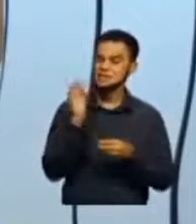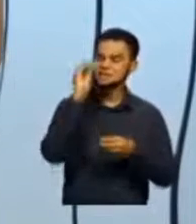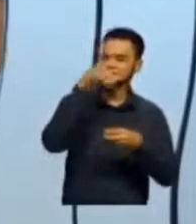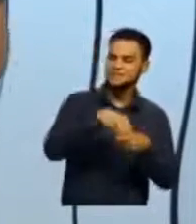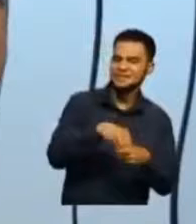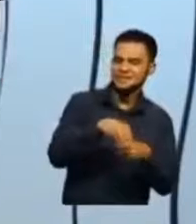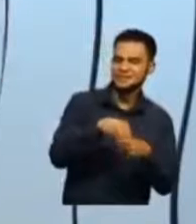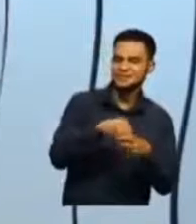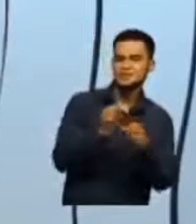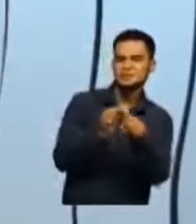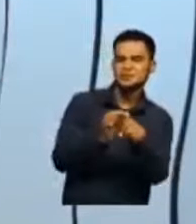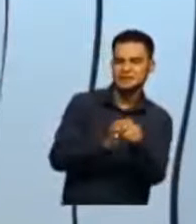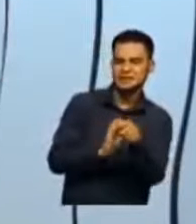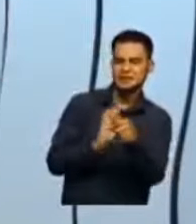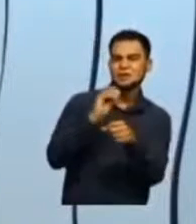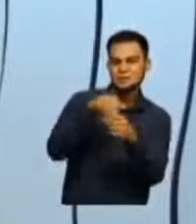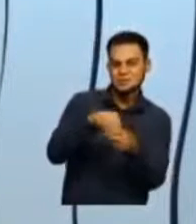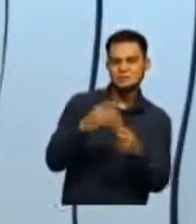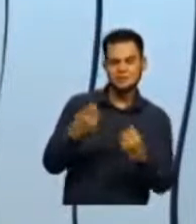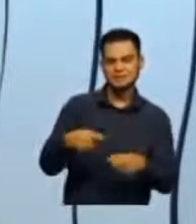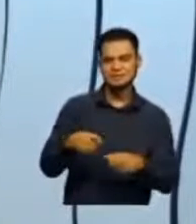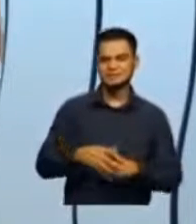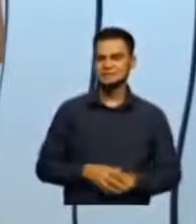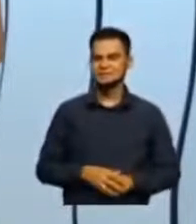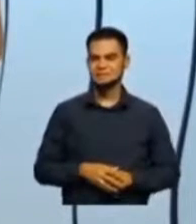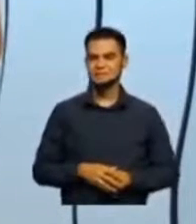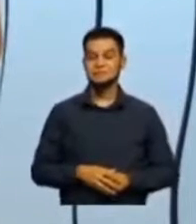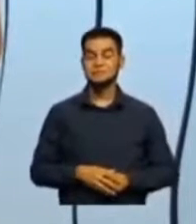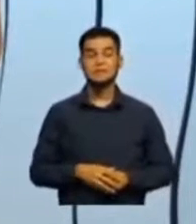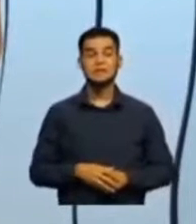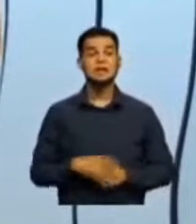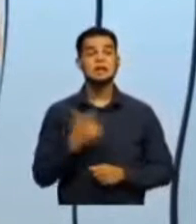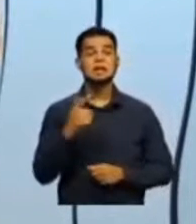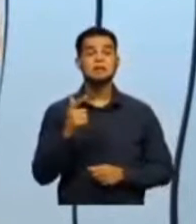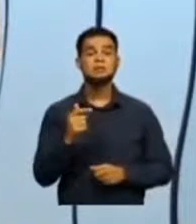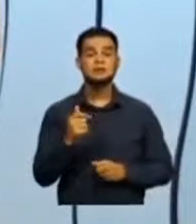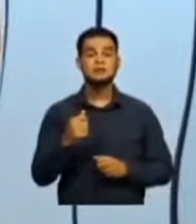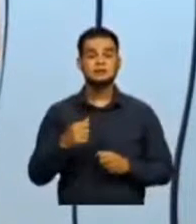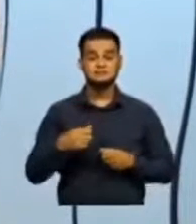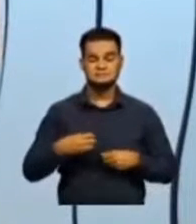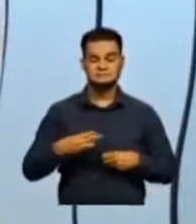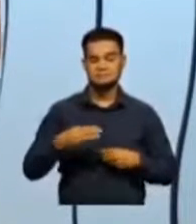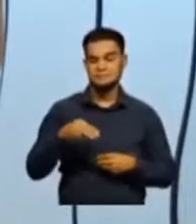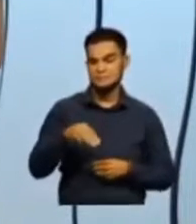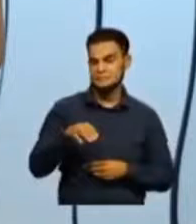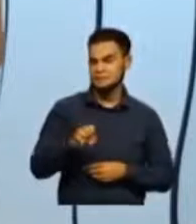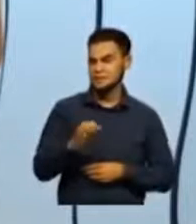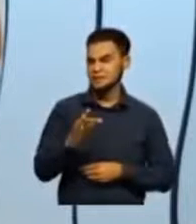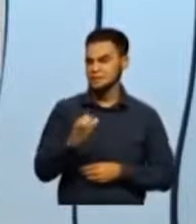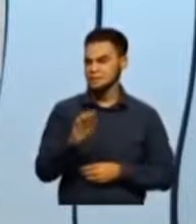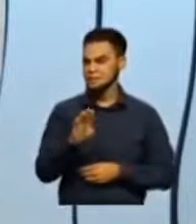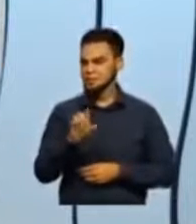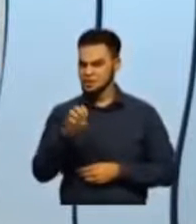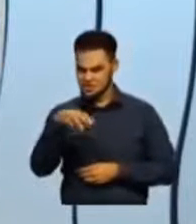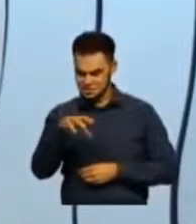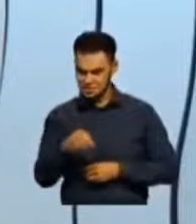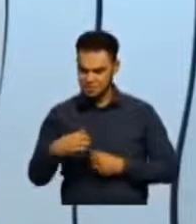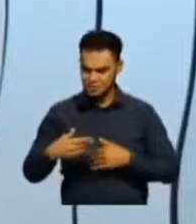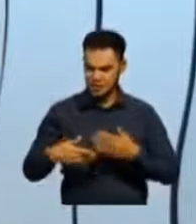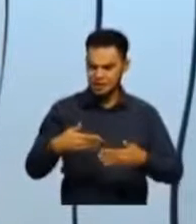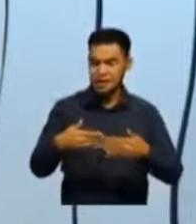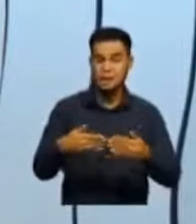célula parasitando. Não apresentam um metabolismo próprio. O seu metabolismo provém da célula